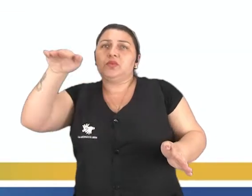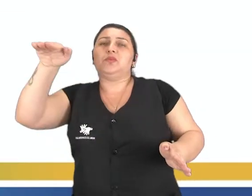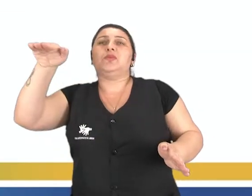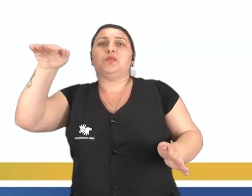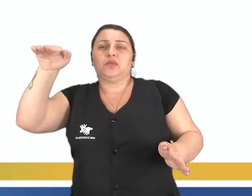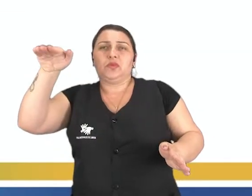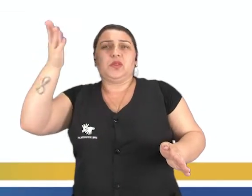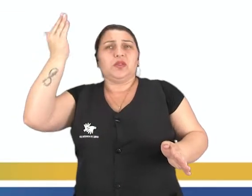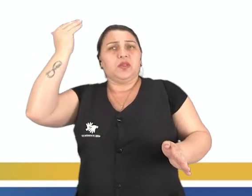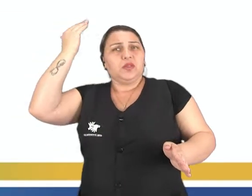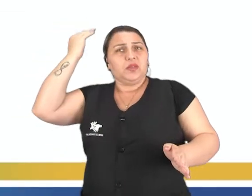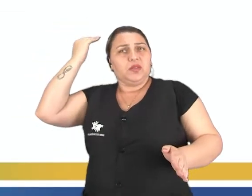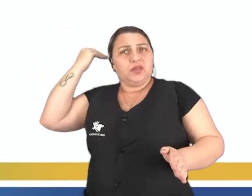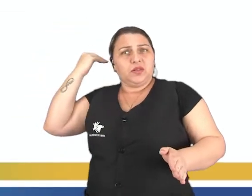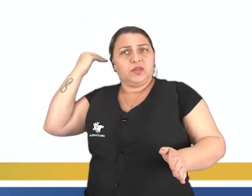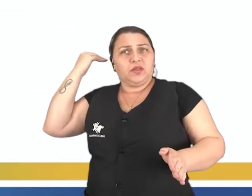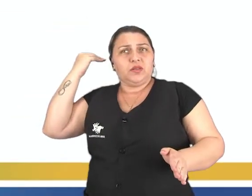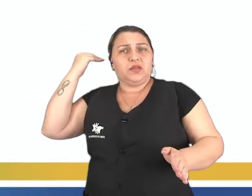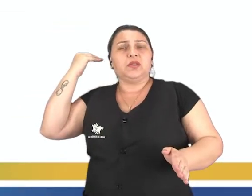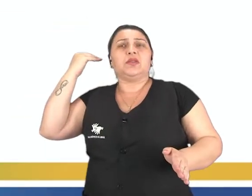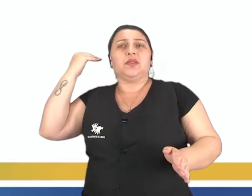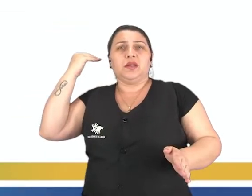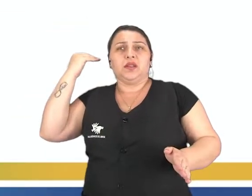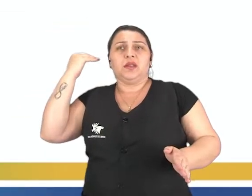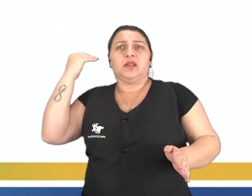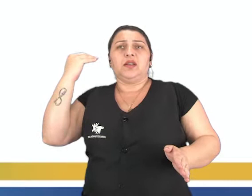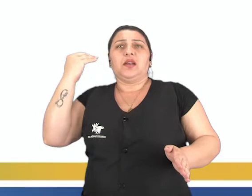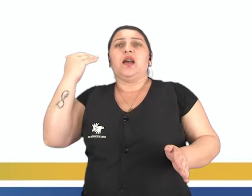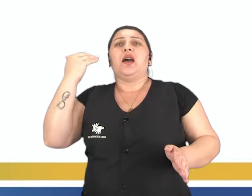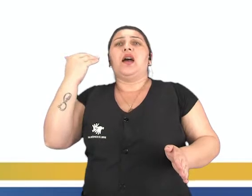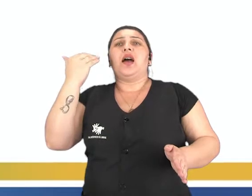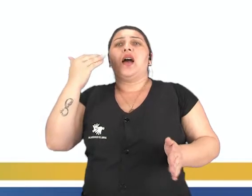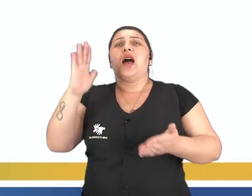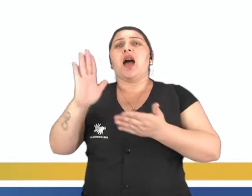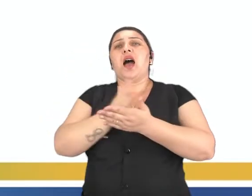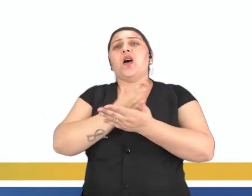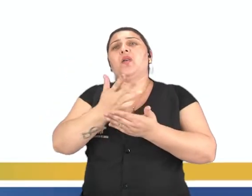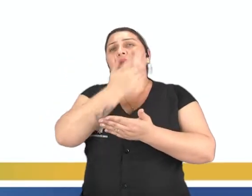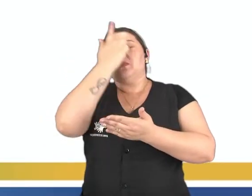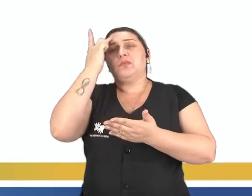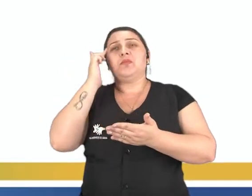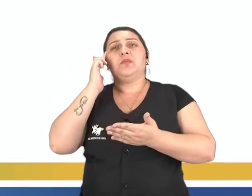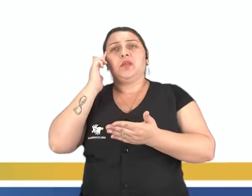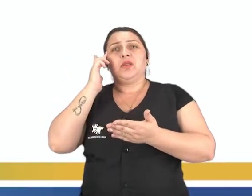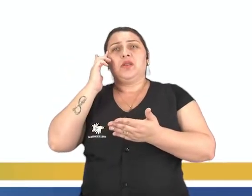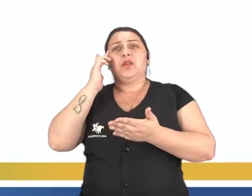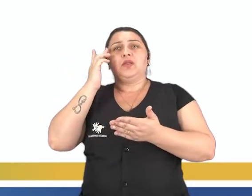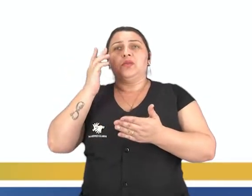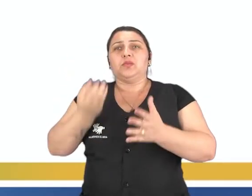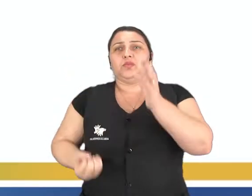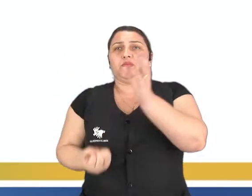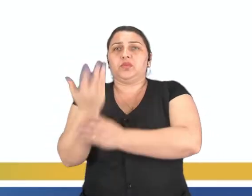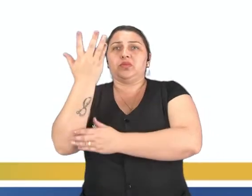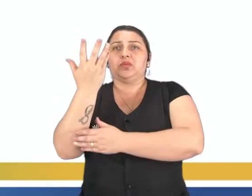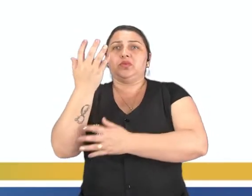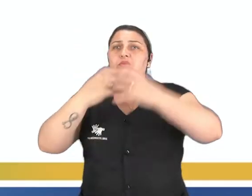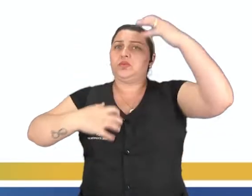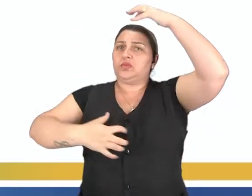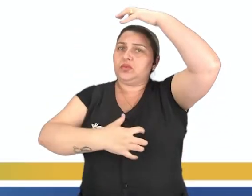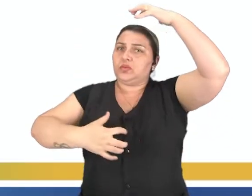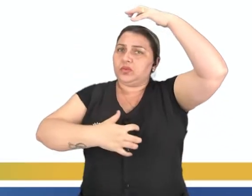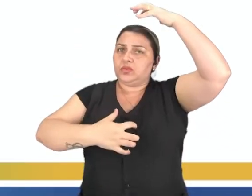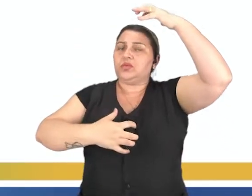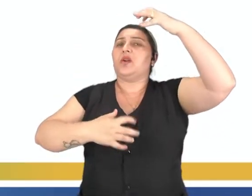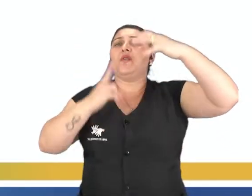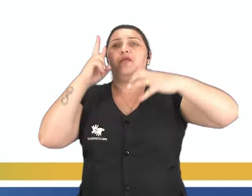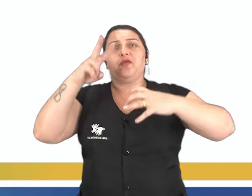época da evolução, que algumas pessoas falam que vieram dos macacos, né? Foi essa evolução e hoje a gente está com uma